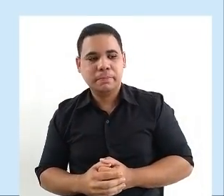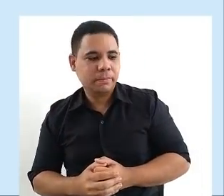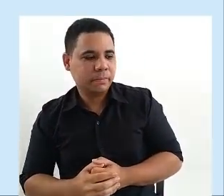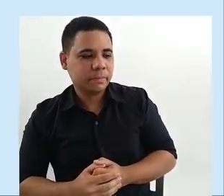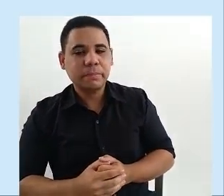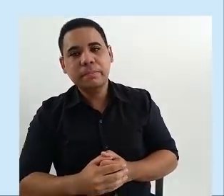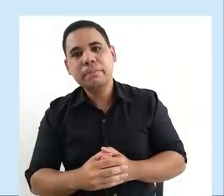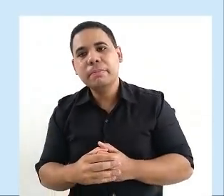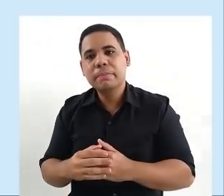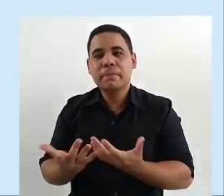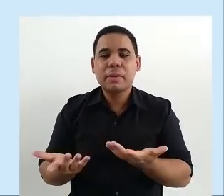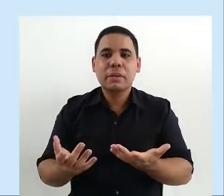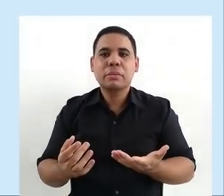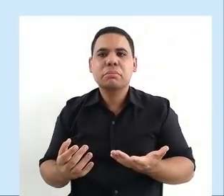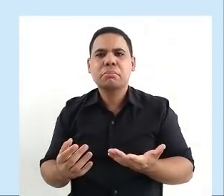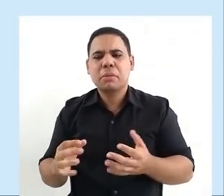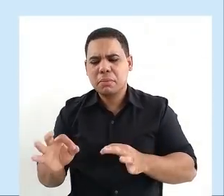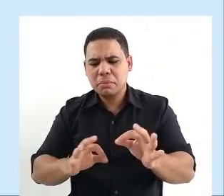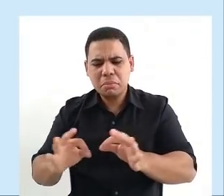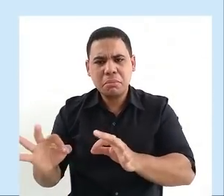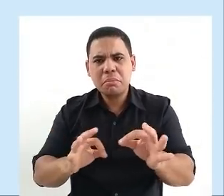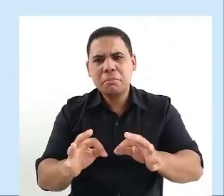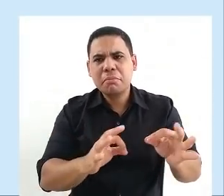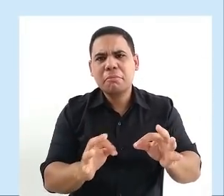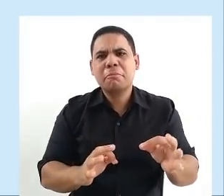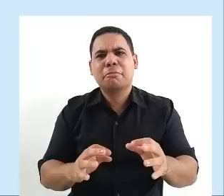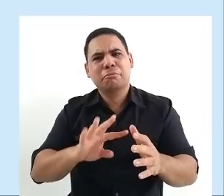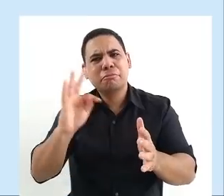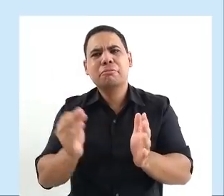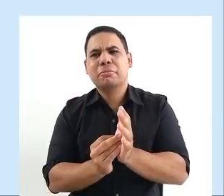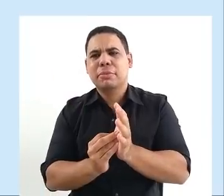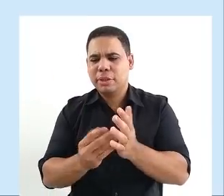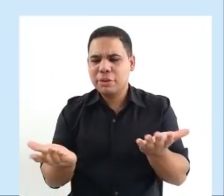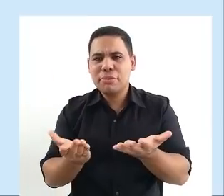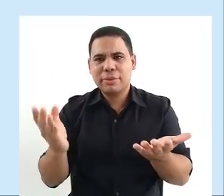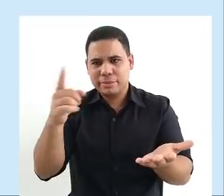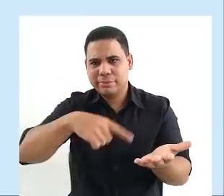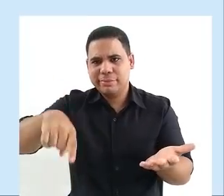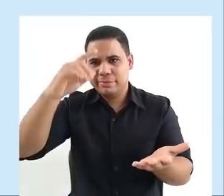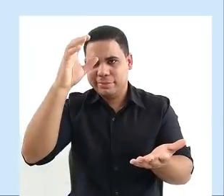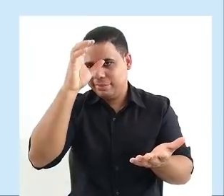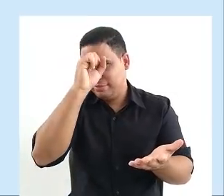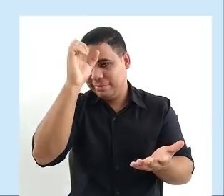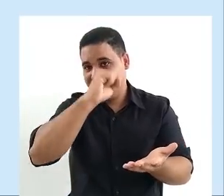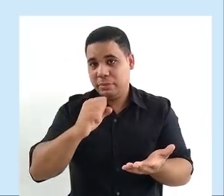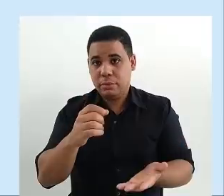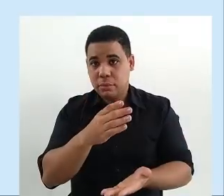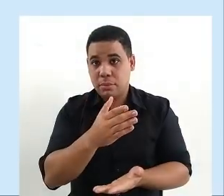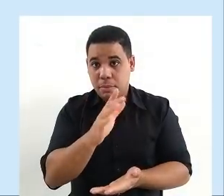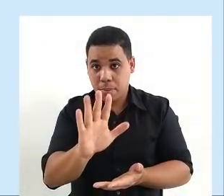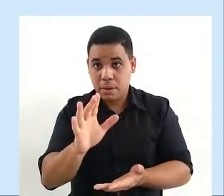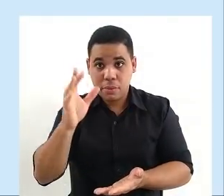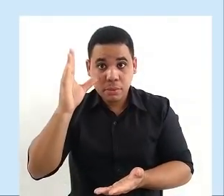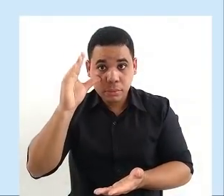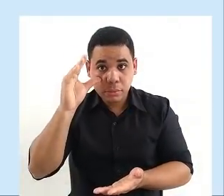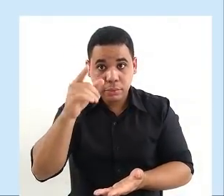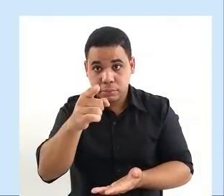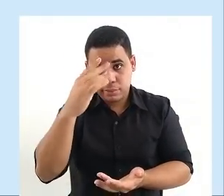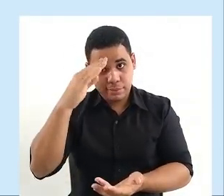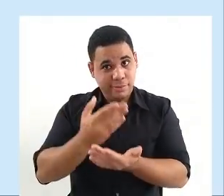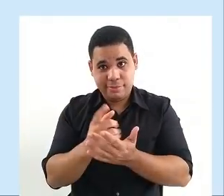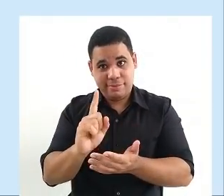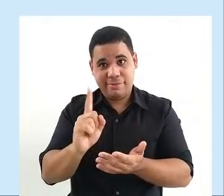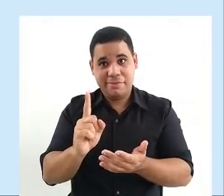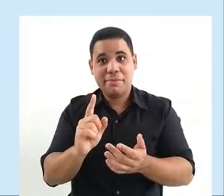que você não vai acreditar. Tinha um cara, um bispo, que ele inventou um jogo religioso lá